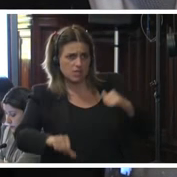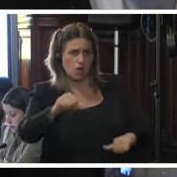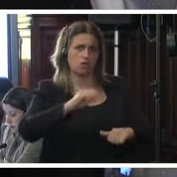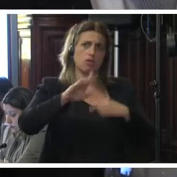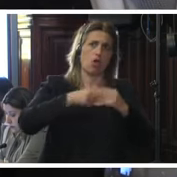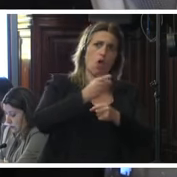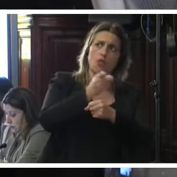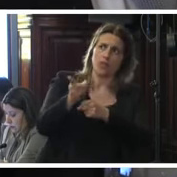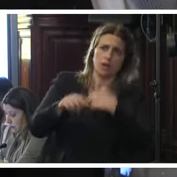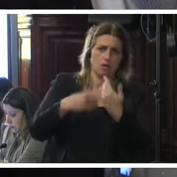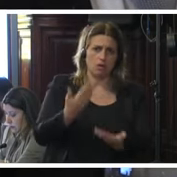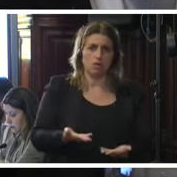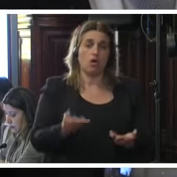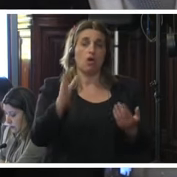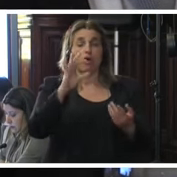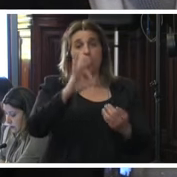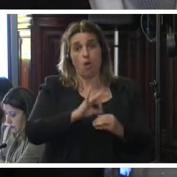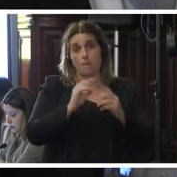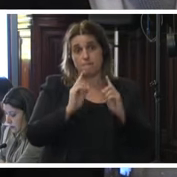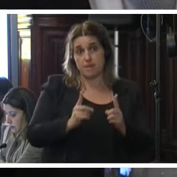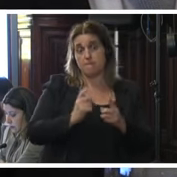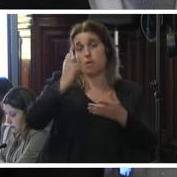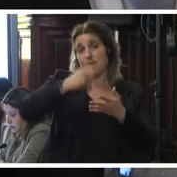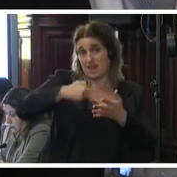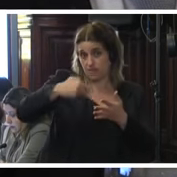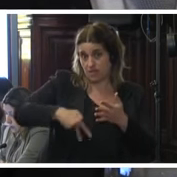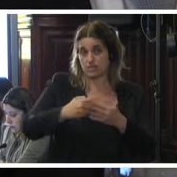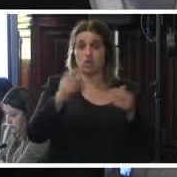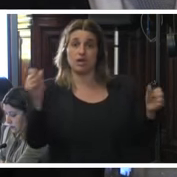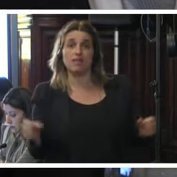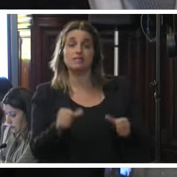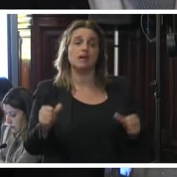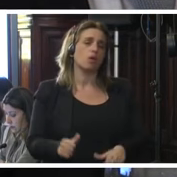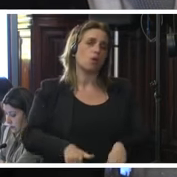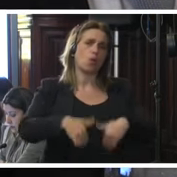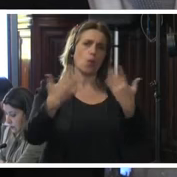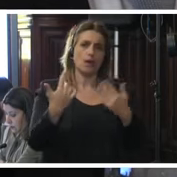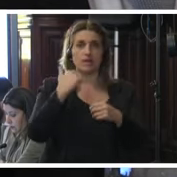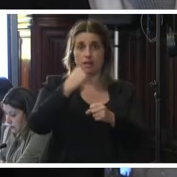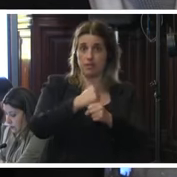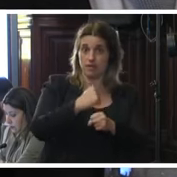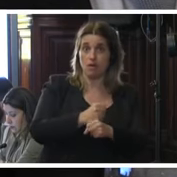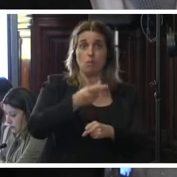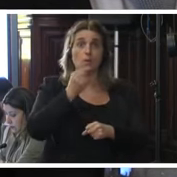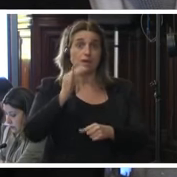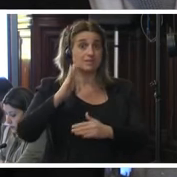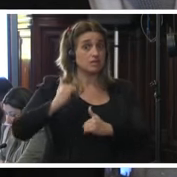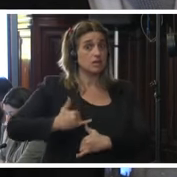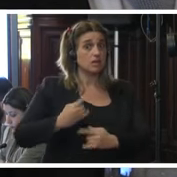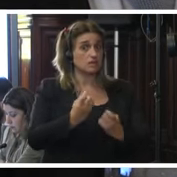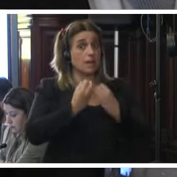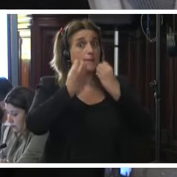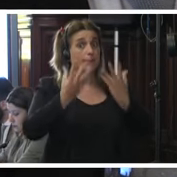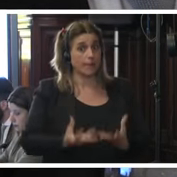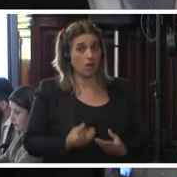que o planejamento e a execução de toda e qualquer operação deverão ser submetidos a processos de melhoria contínua, com